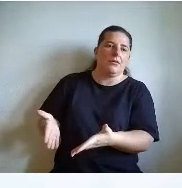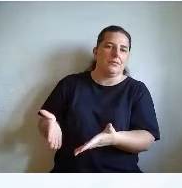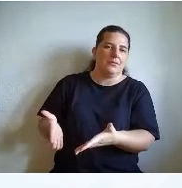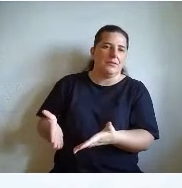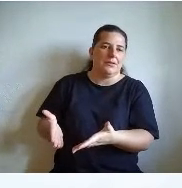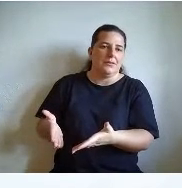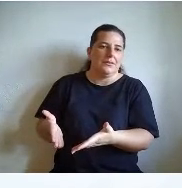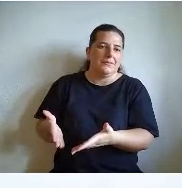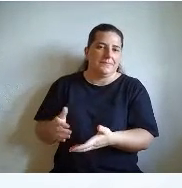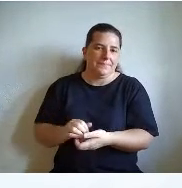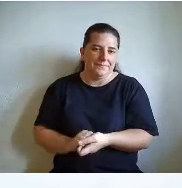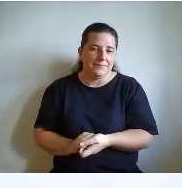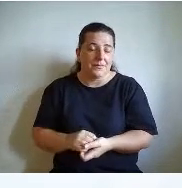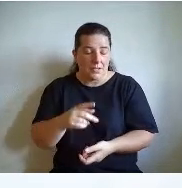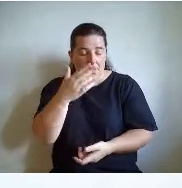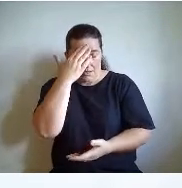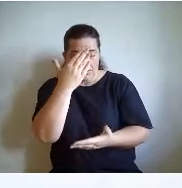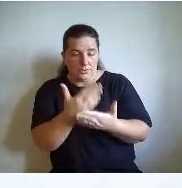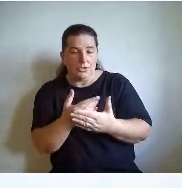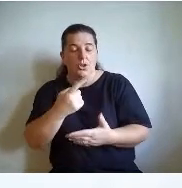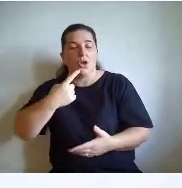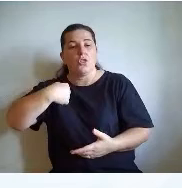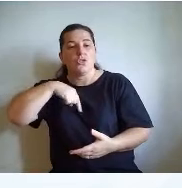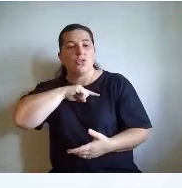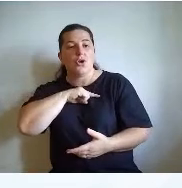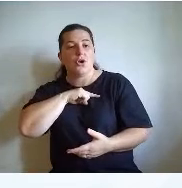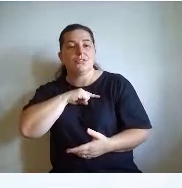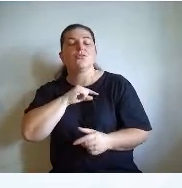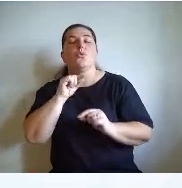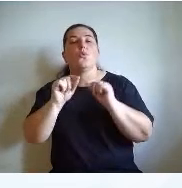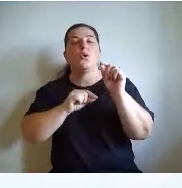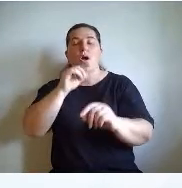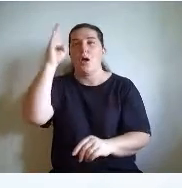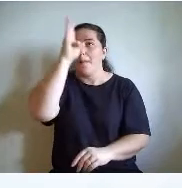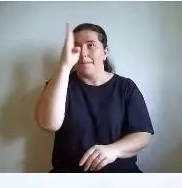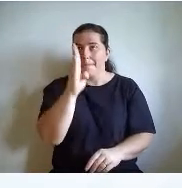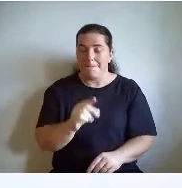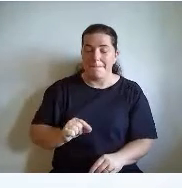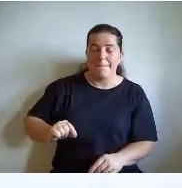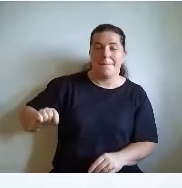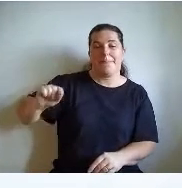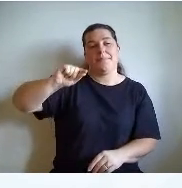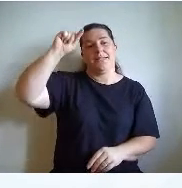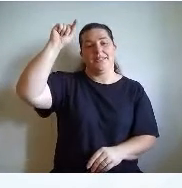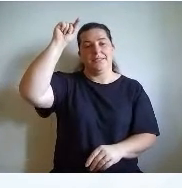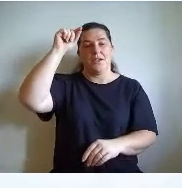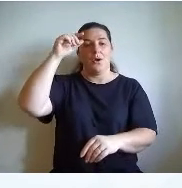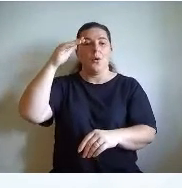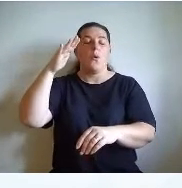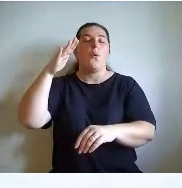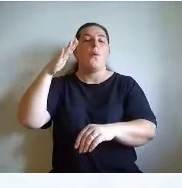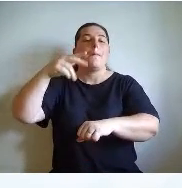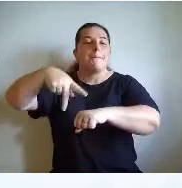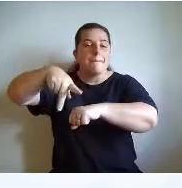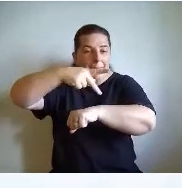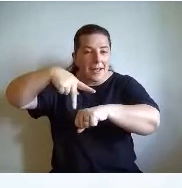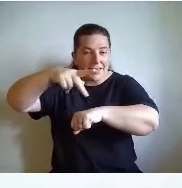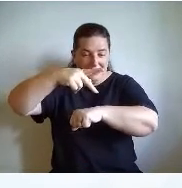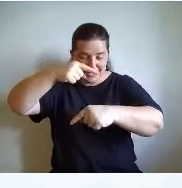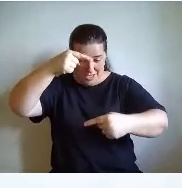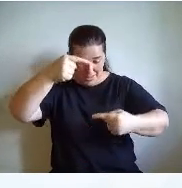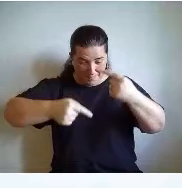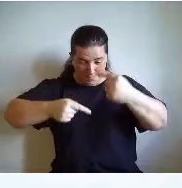que o nosso país, infelizmente, né, do ponto de vista da sua política